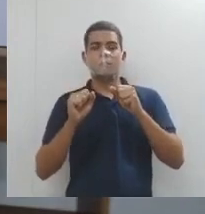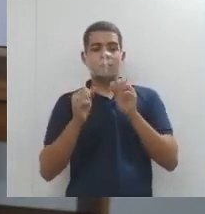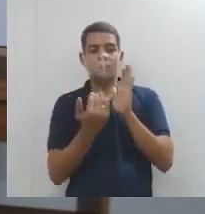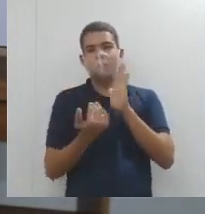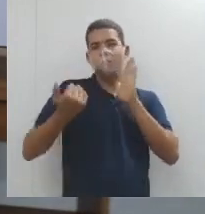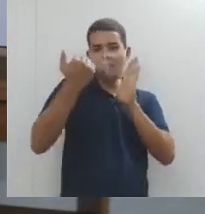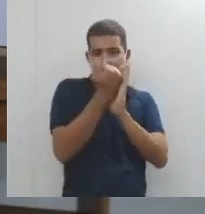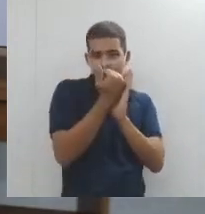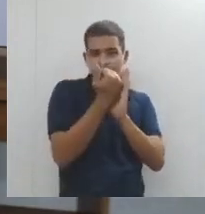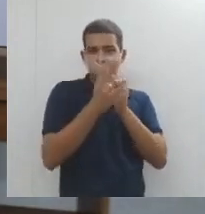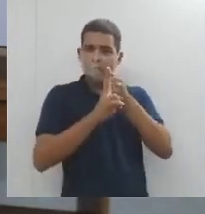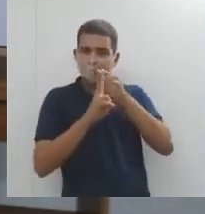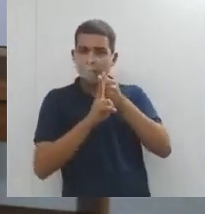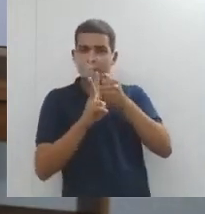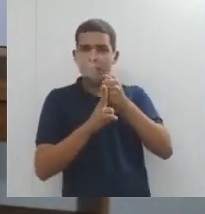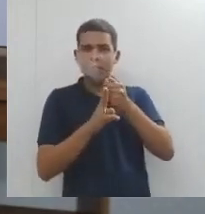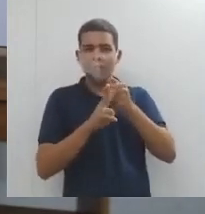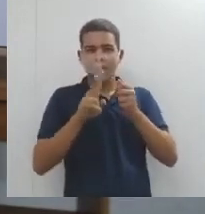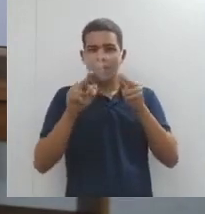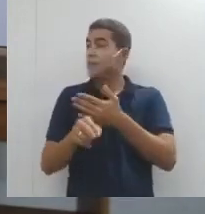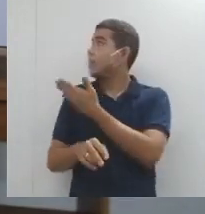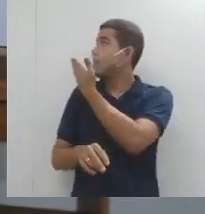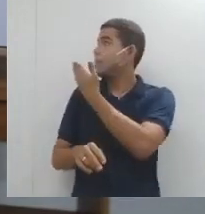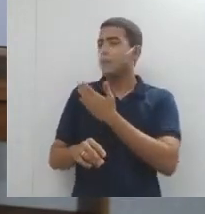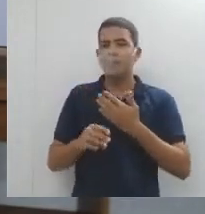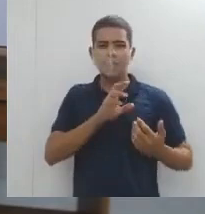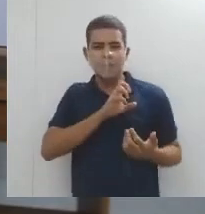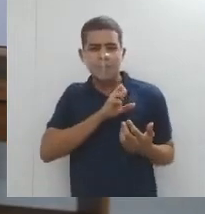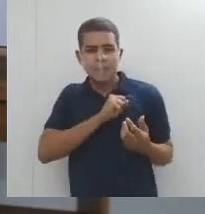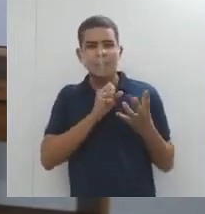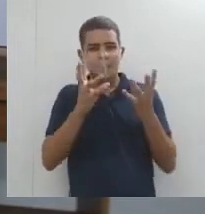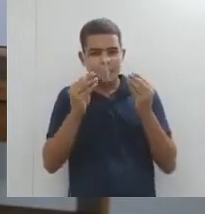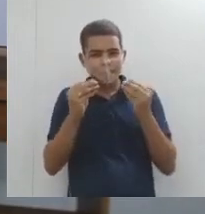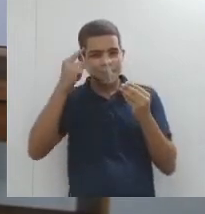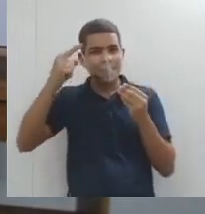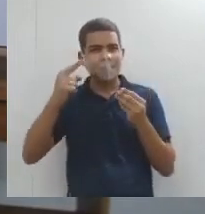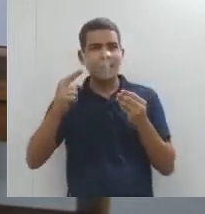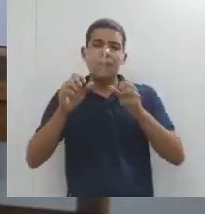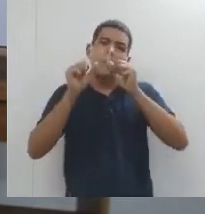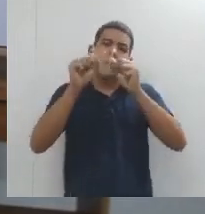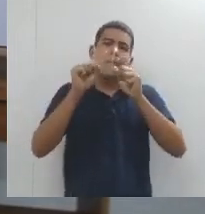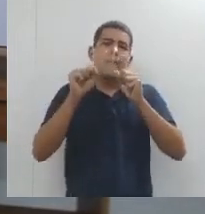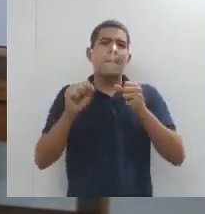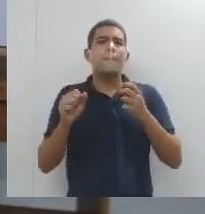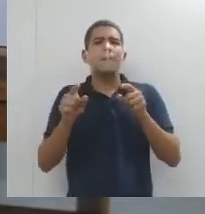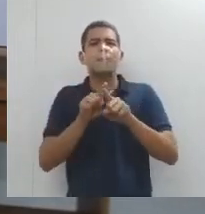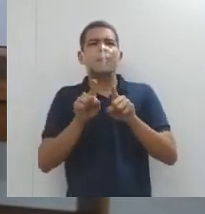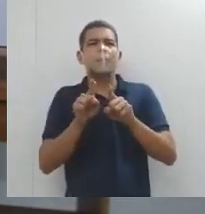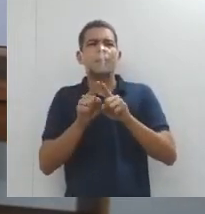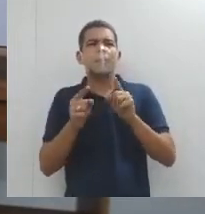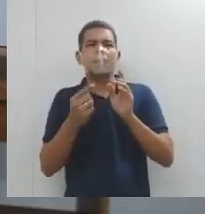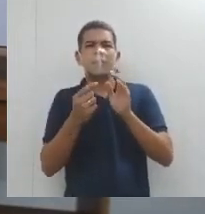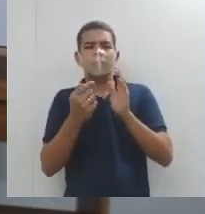adverbiais, tá? É o caso do intransitivo. Ou esses verbos, eles podem exigir, que